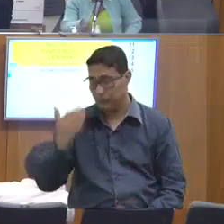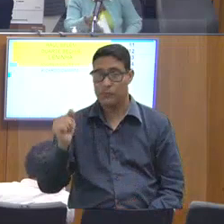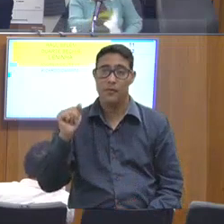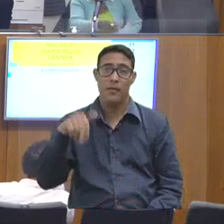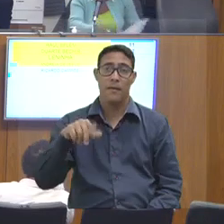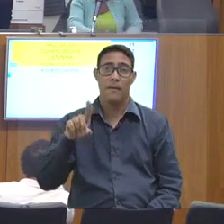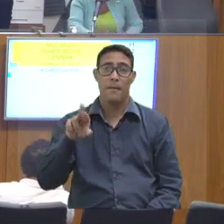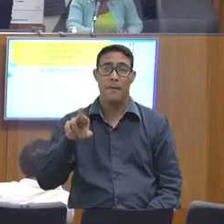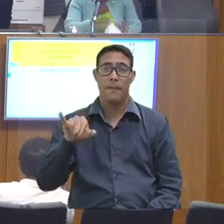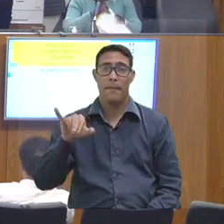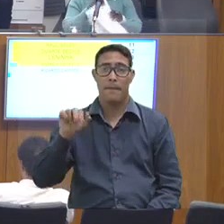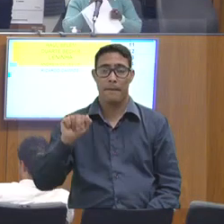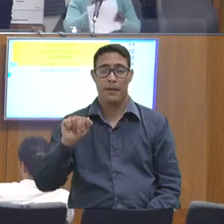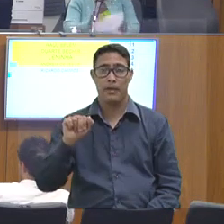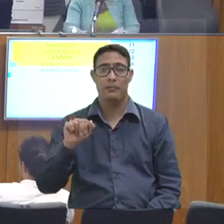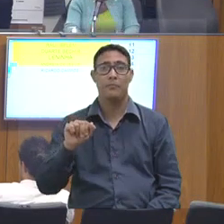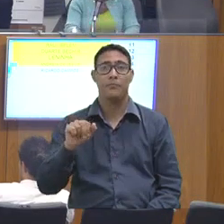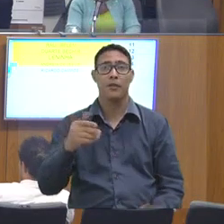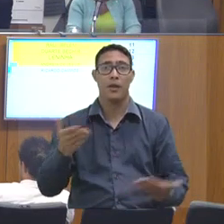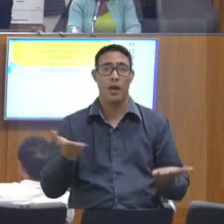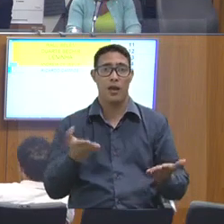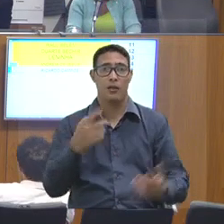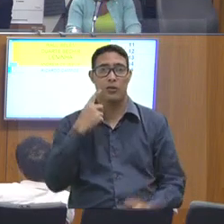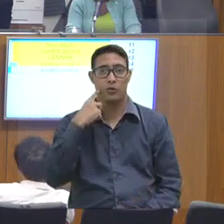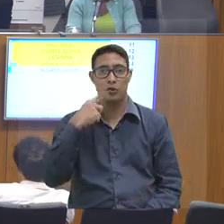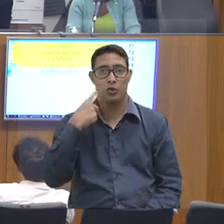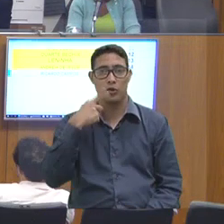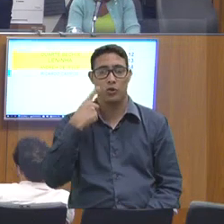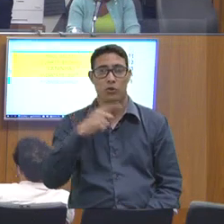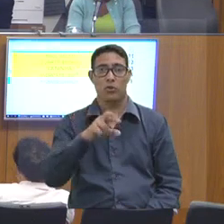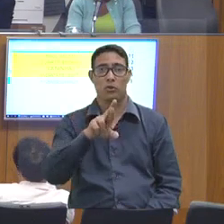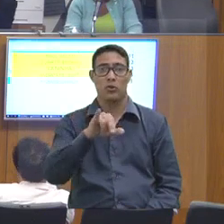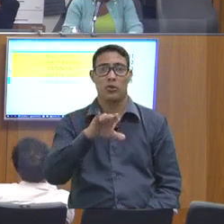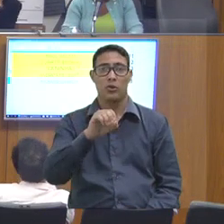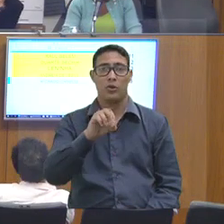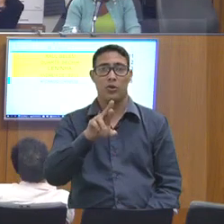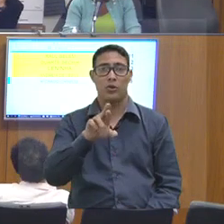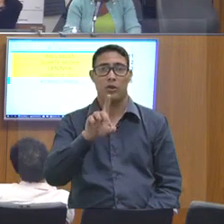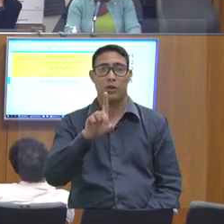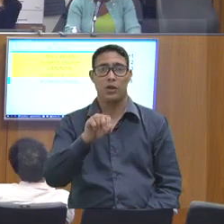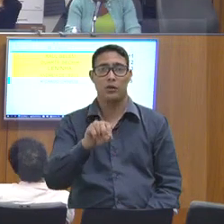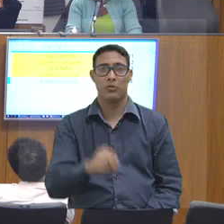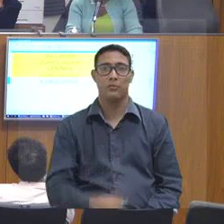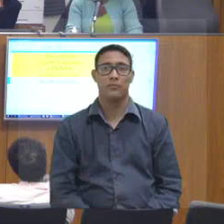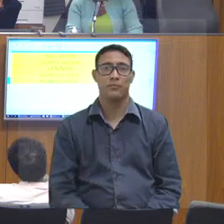passo a palavra agora para o deputado Ricardo Campos